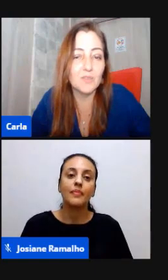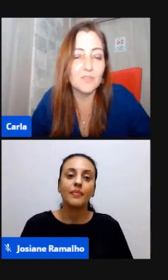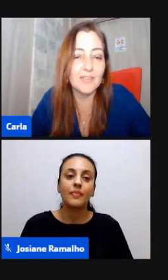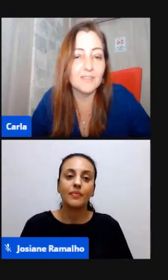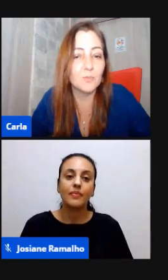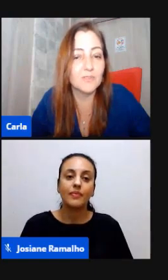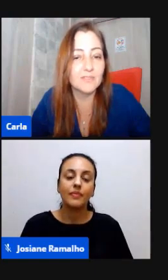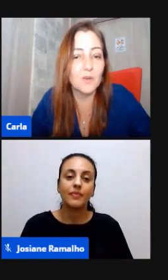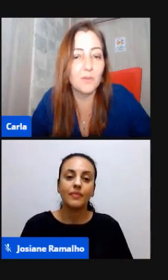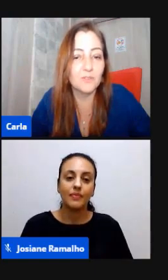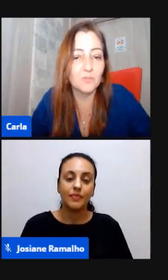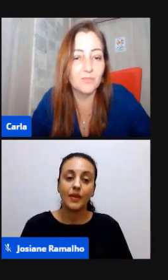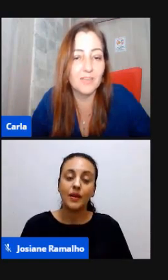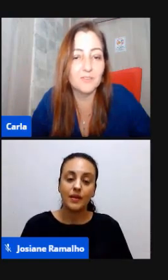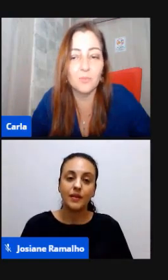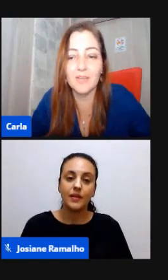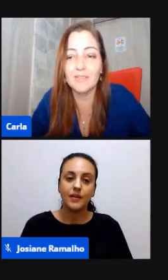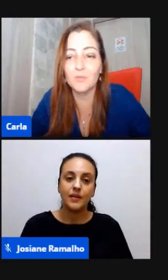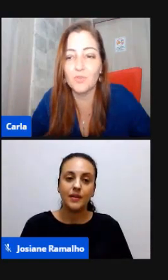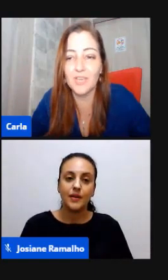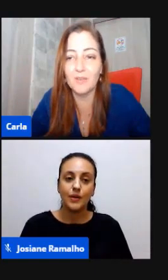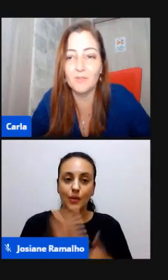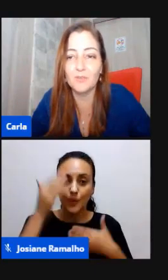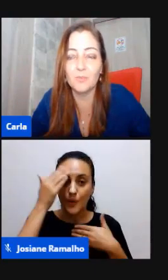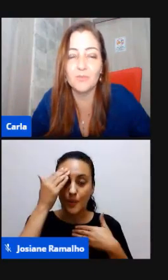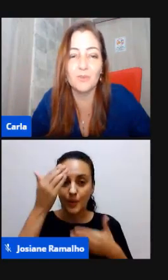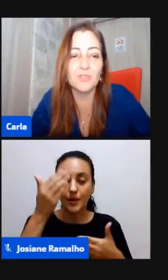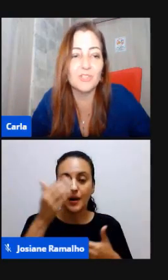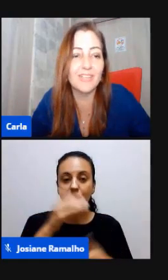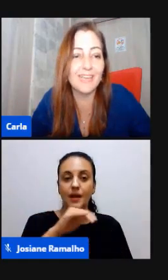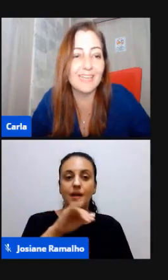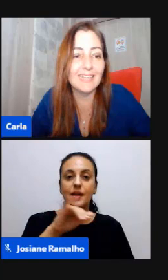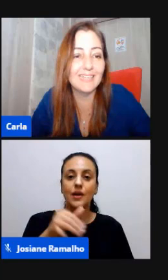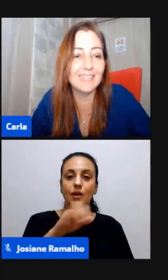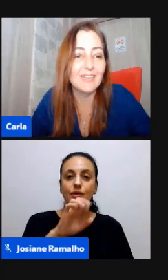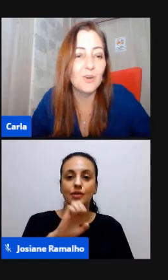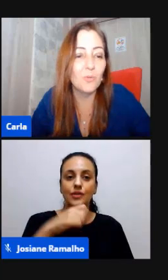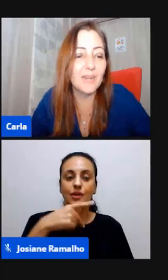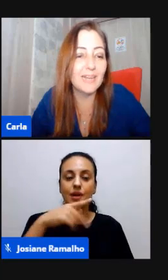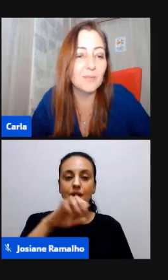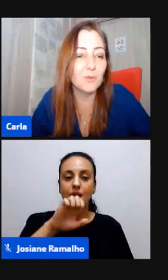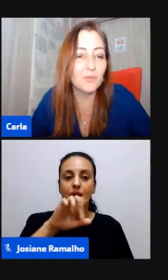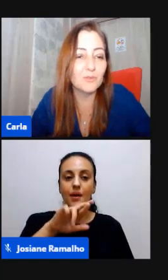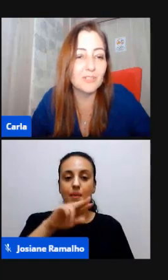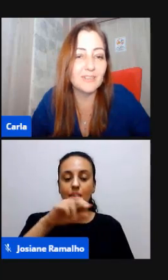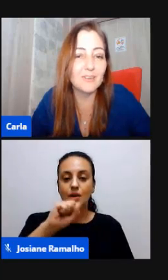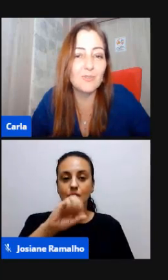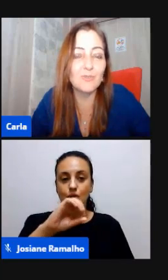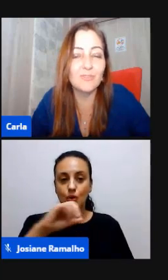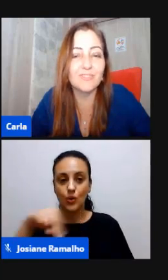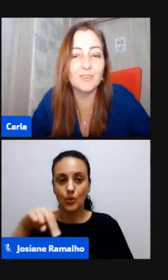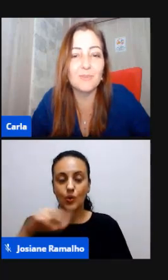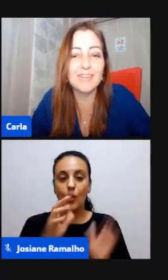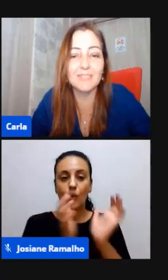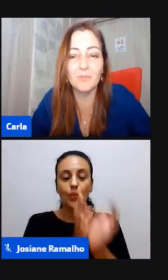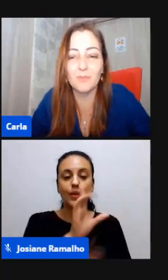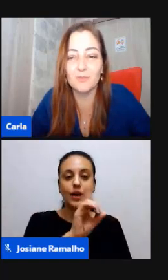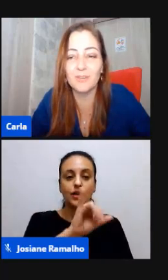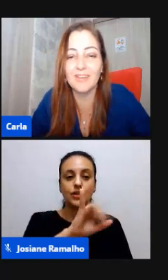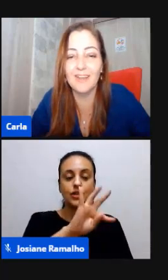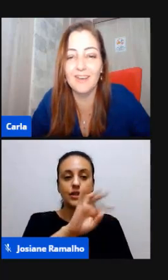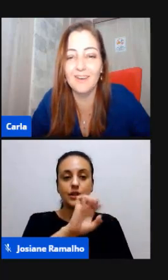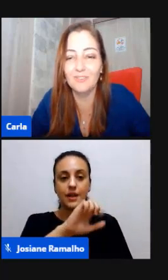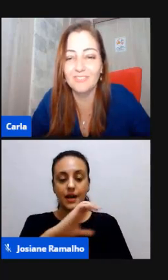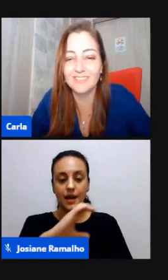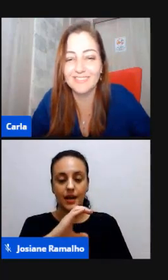A Genf está à disposição mais uma vez. Obrigada ao Jefferson, ao pessoal da Edtech. Obrigada, professora Ana Lu. Obrigada,